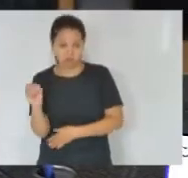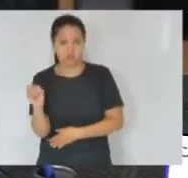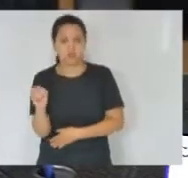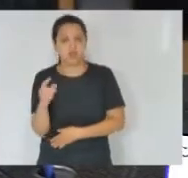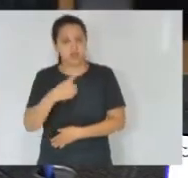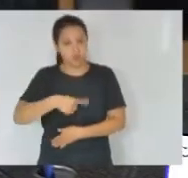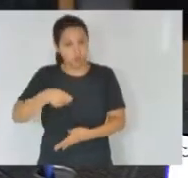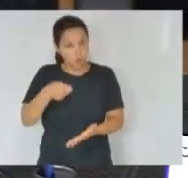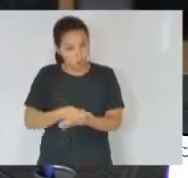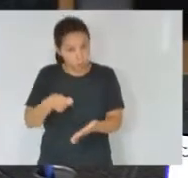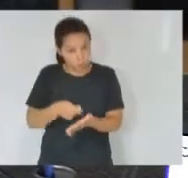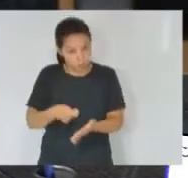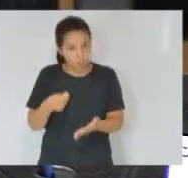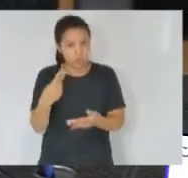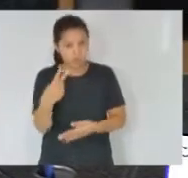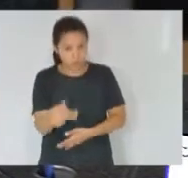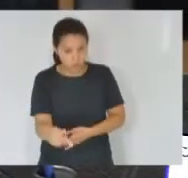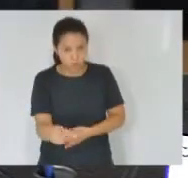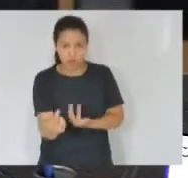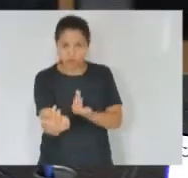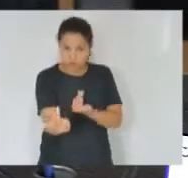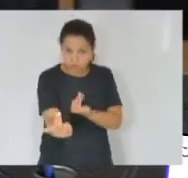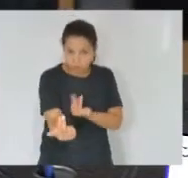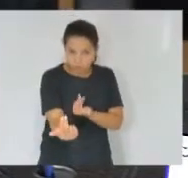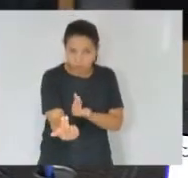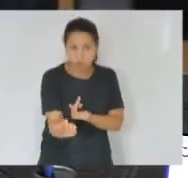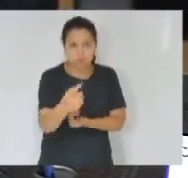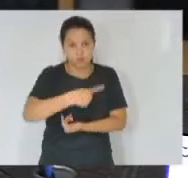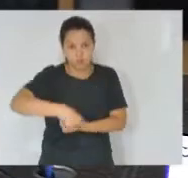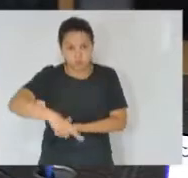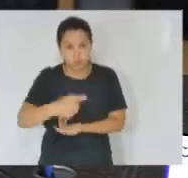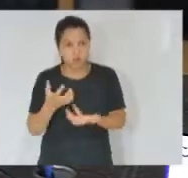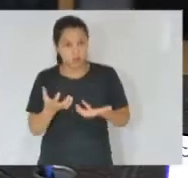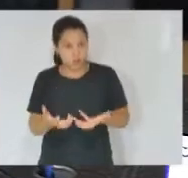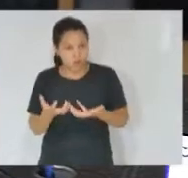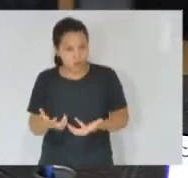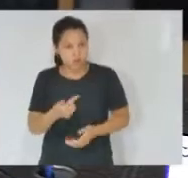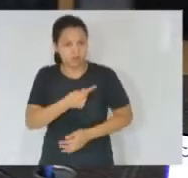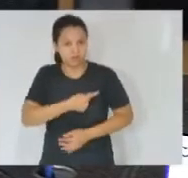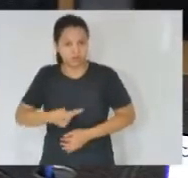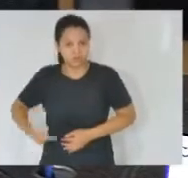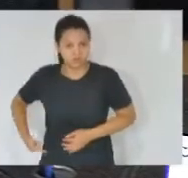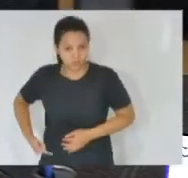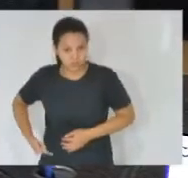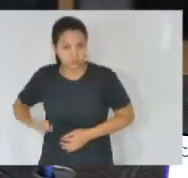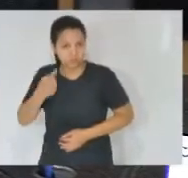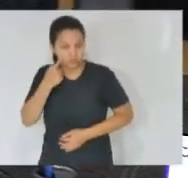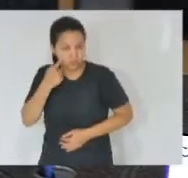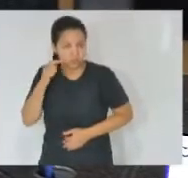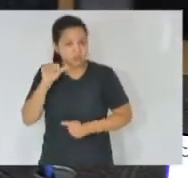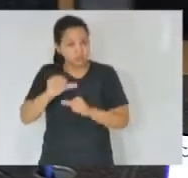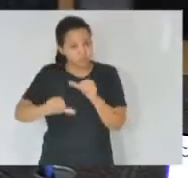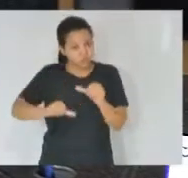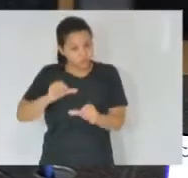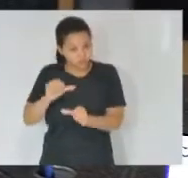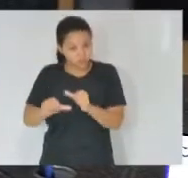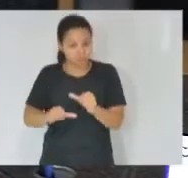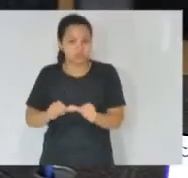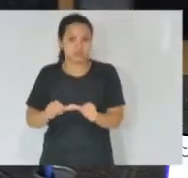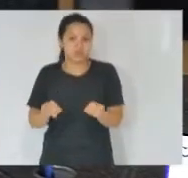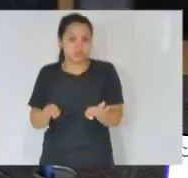também a nossa luta, a torcida para que o governo possa rever esta situação, mas